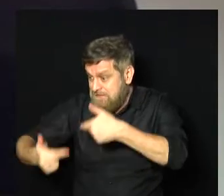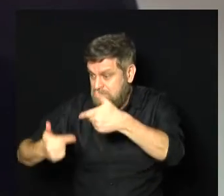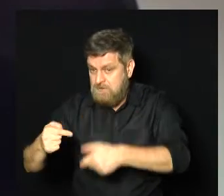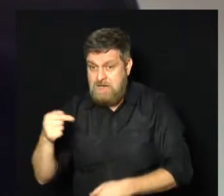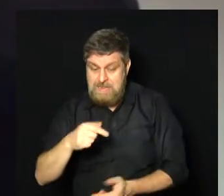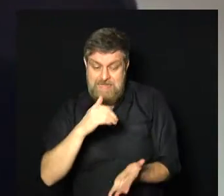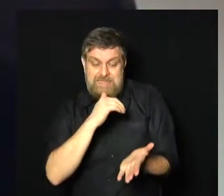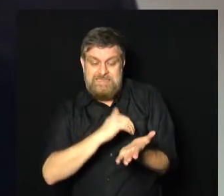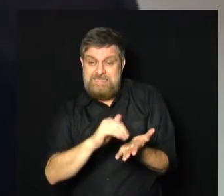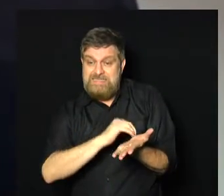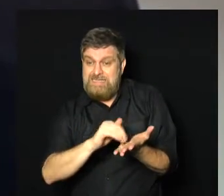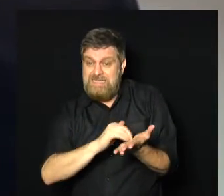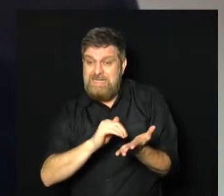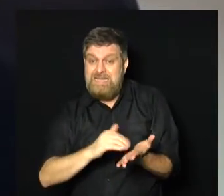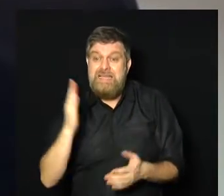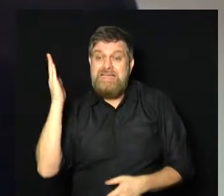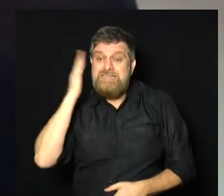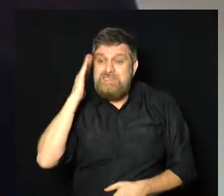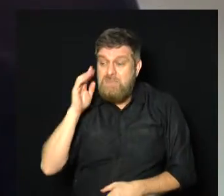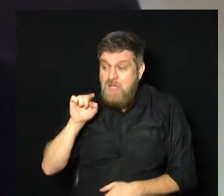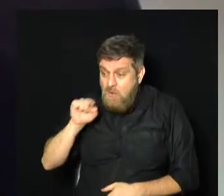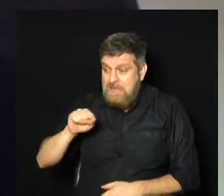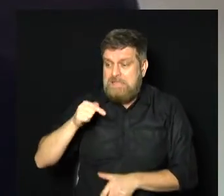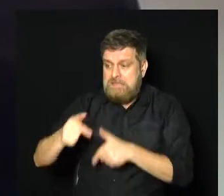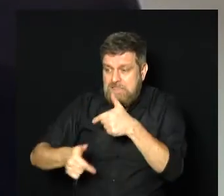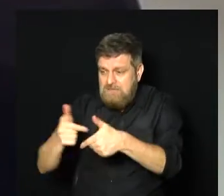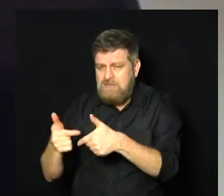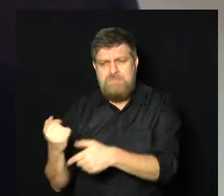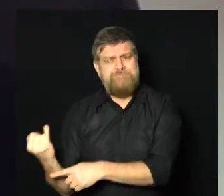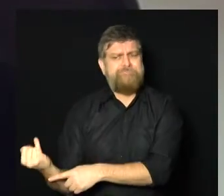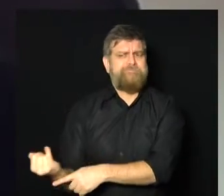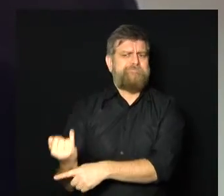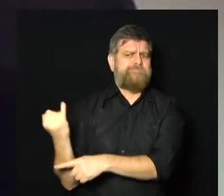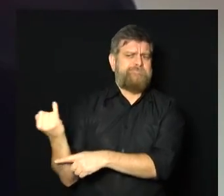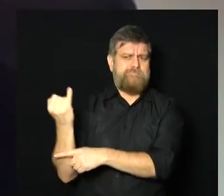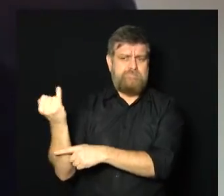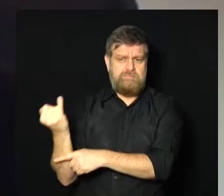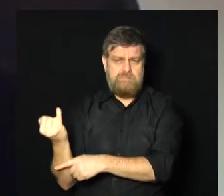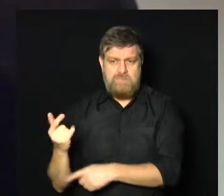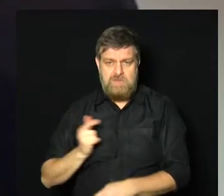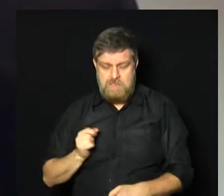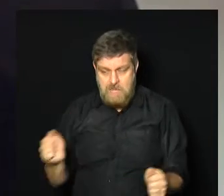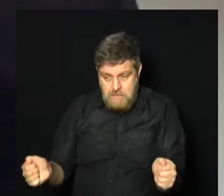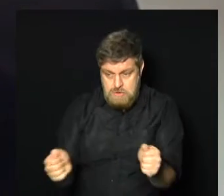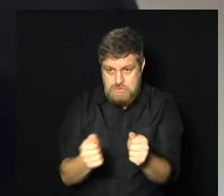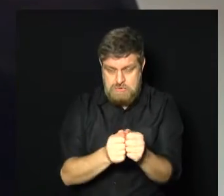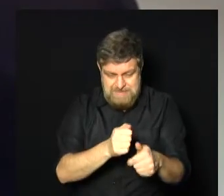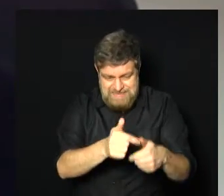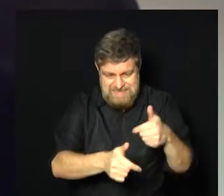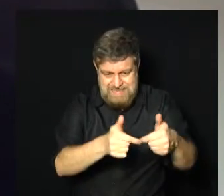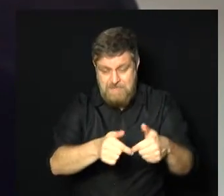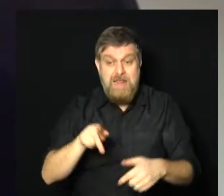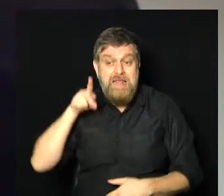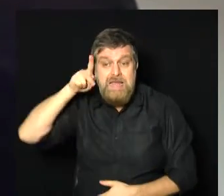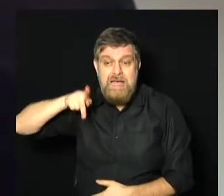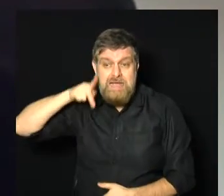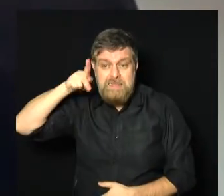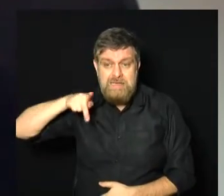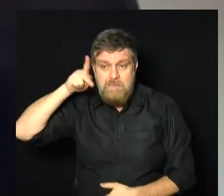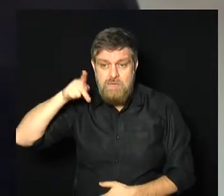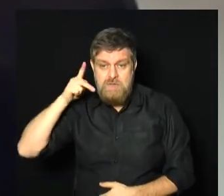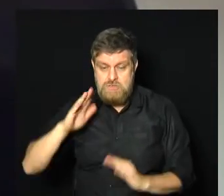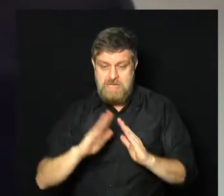secretaria sobre a necessidade desse trabalho estar dentro dessa política de